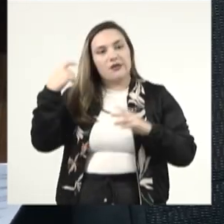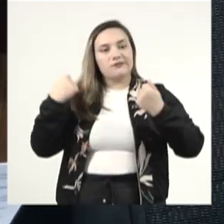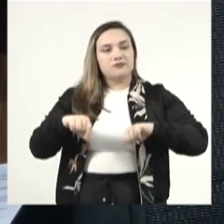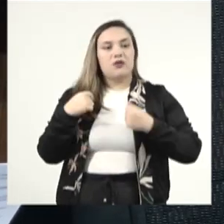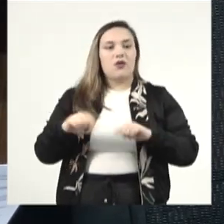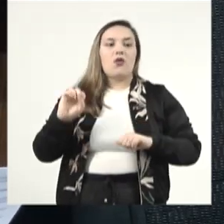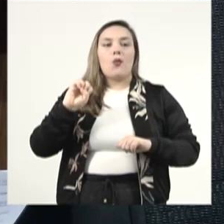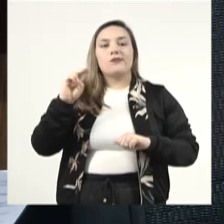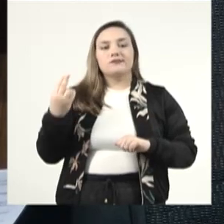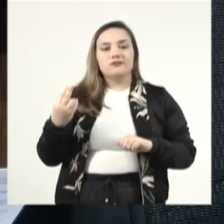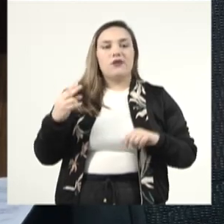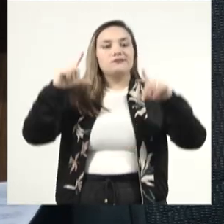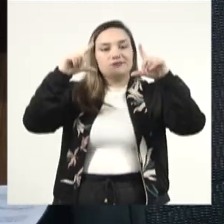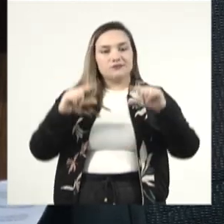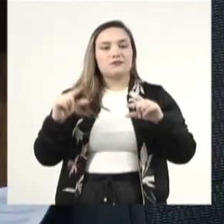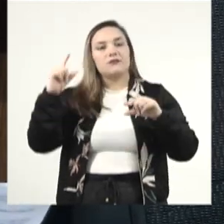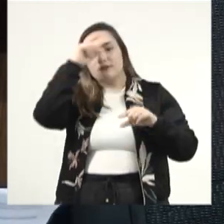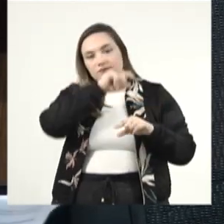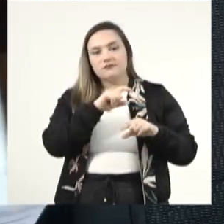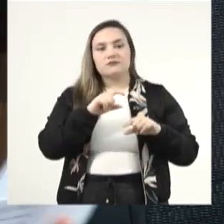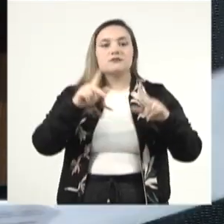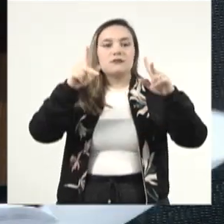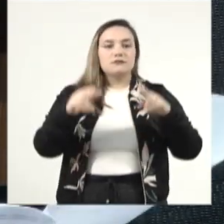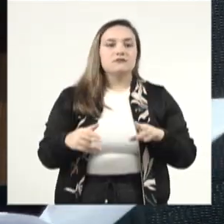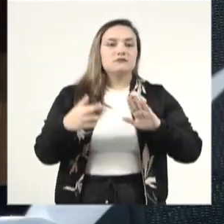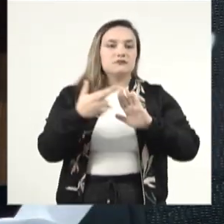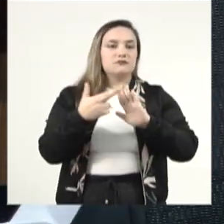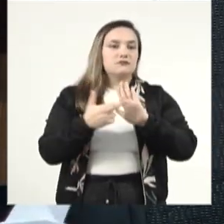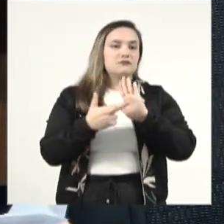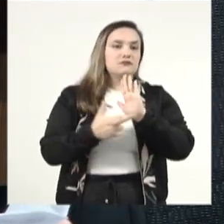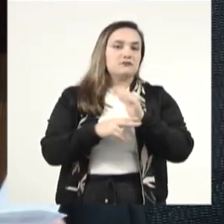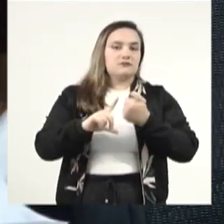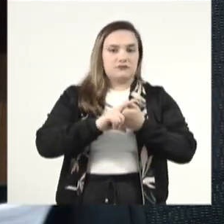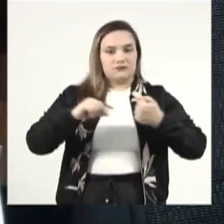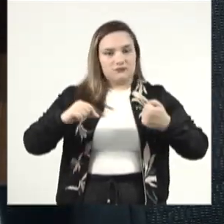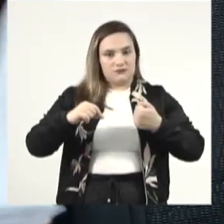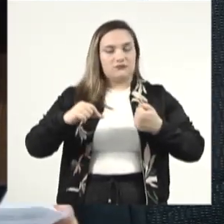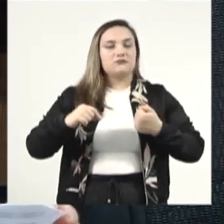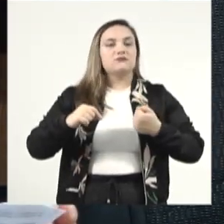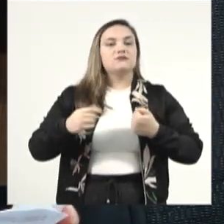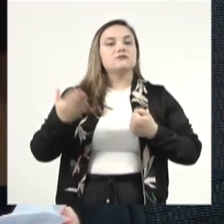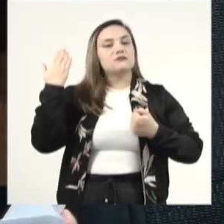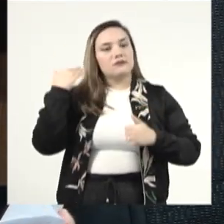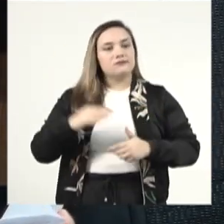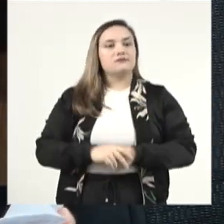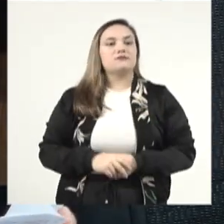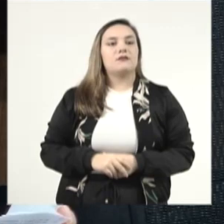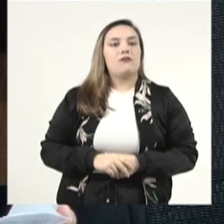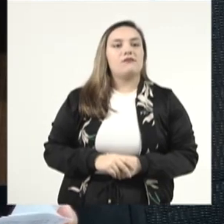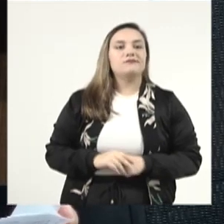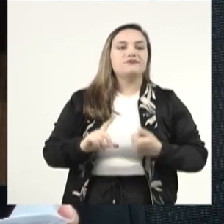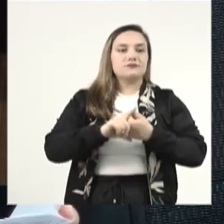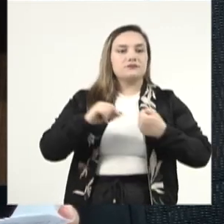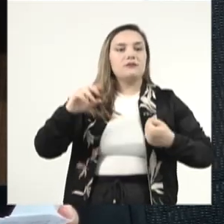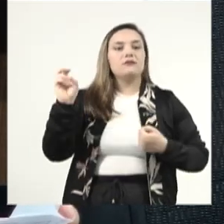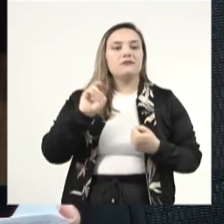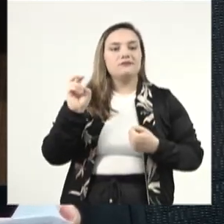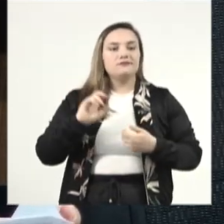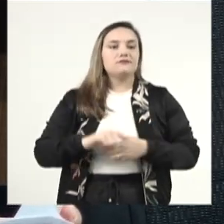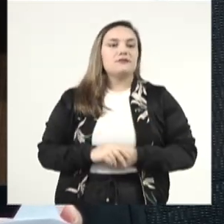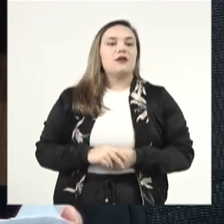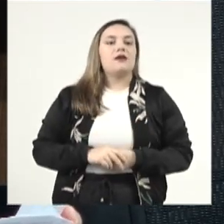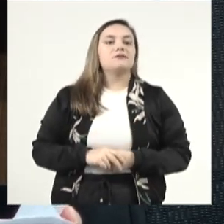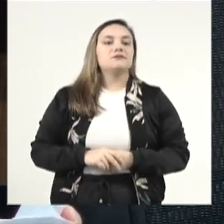ou mobilidade reduzida, conforme estabelecido nos artigos anteriores. Artigo 5º. O descumprimento